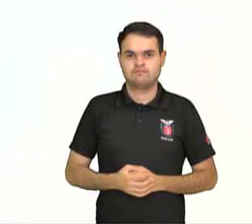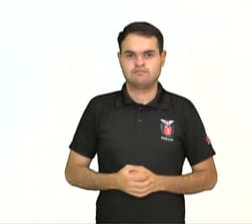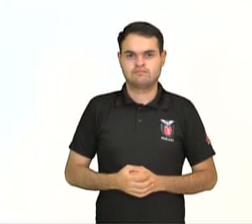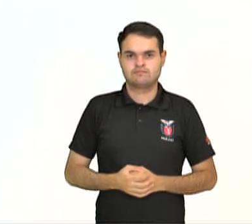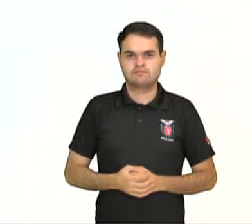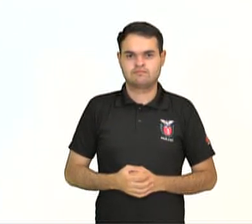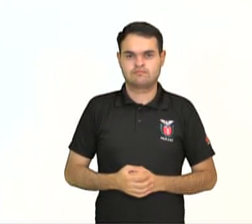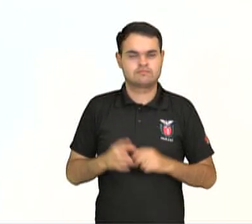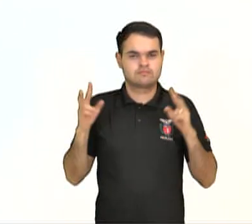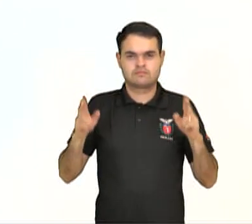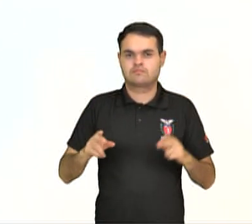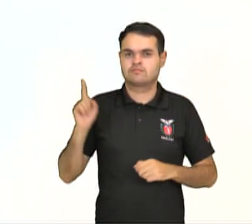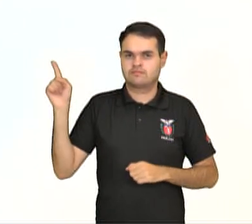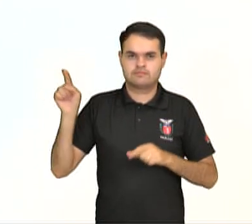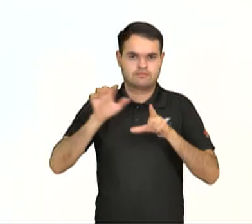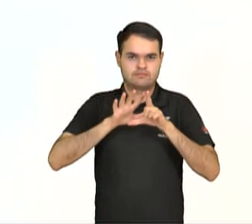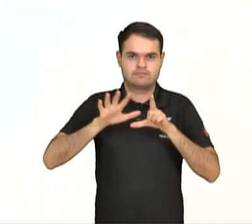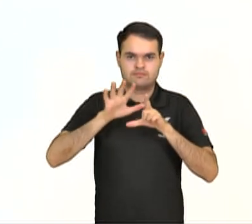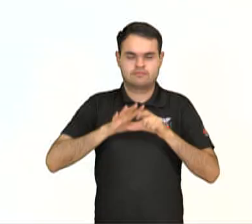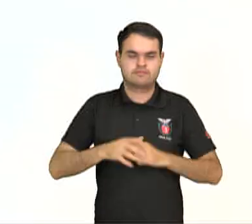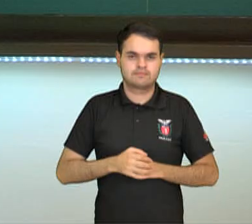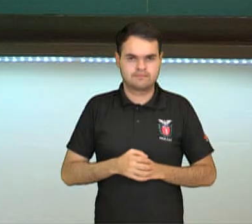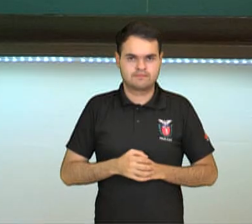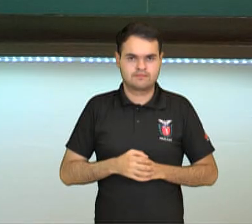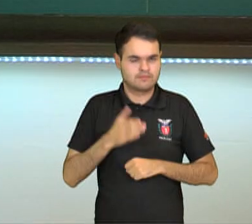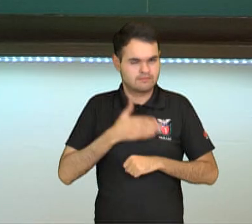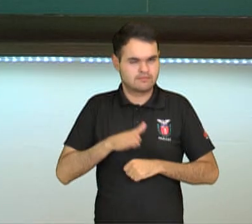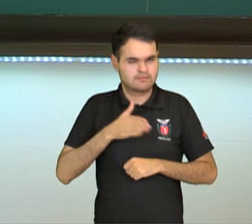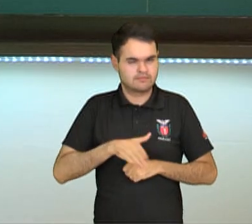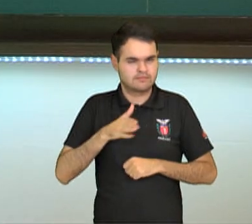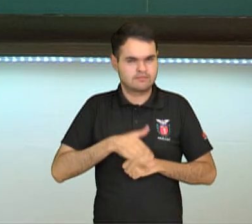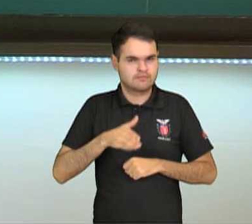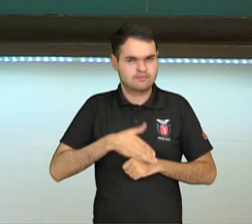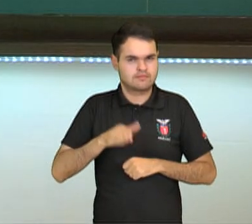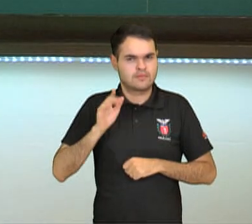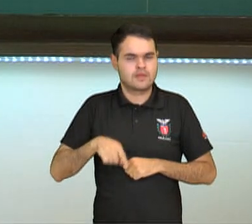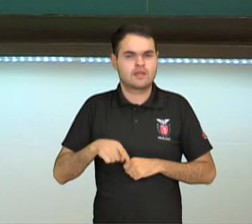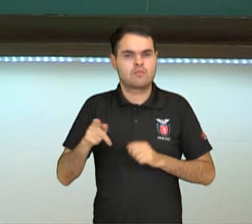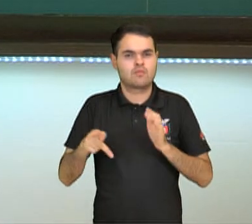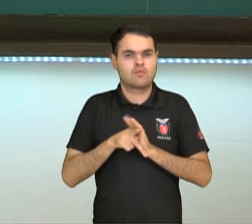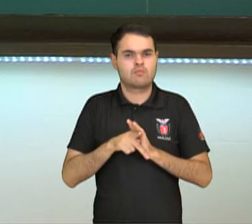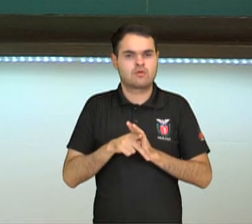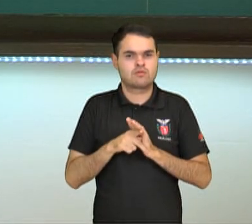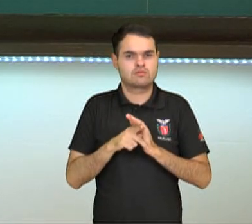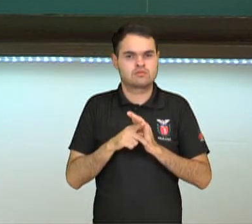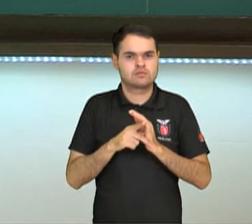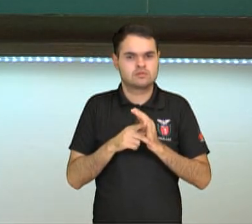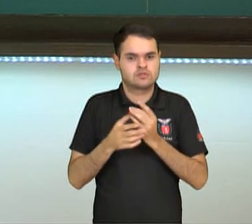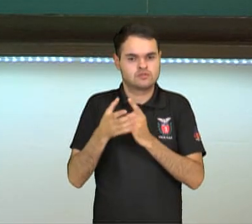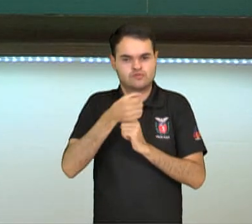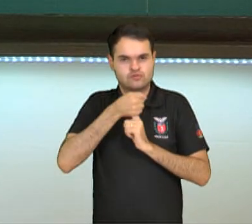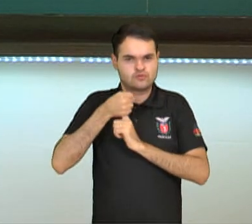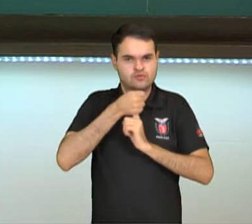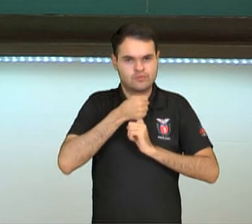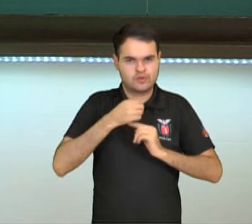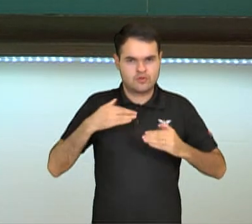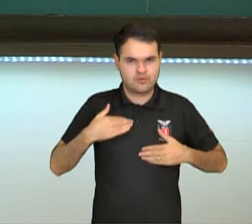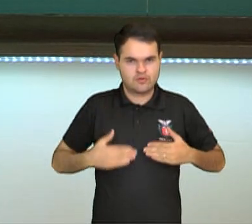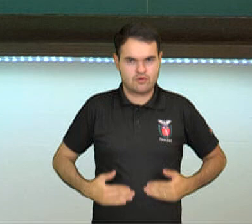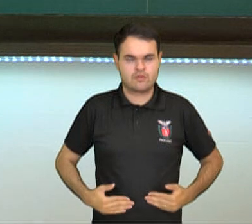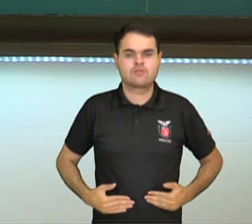os braços estão lá em cima. É um exercício de coordenação, tá? Então, se os meus pés